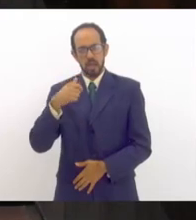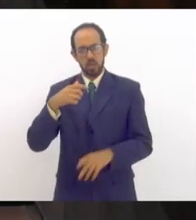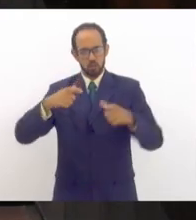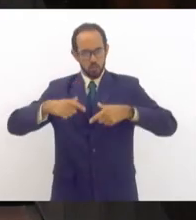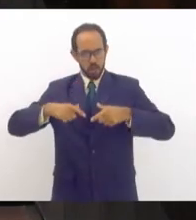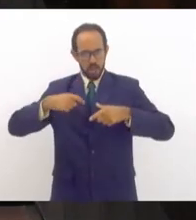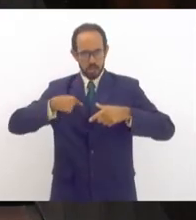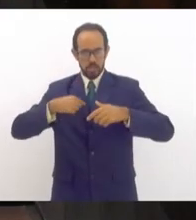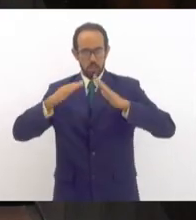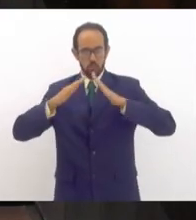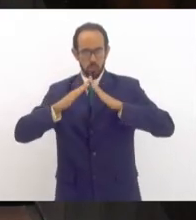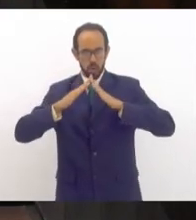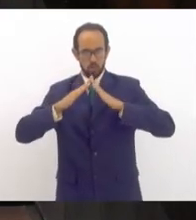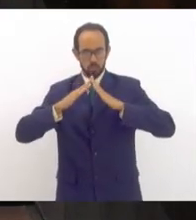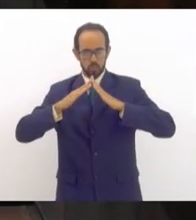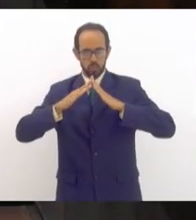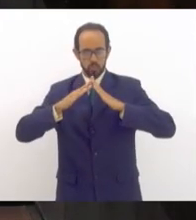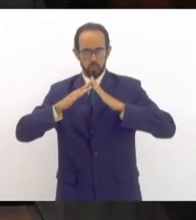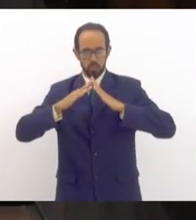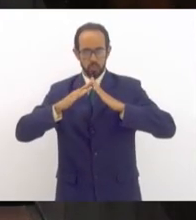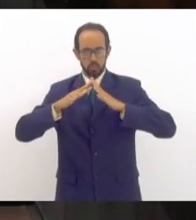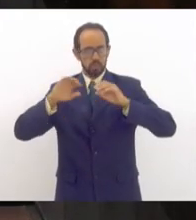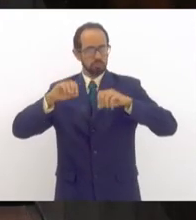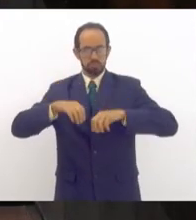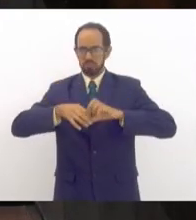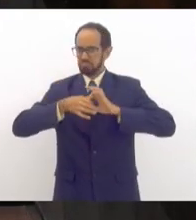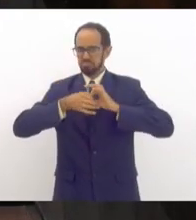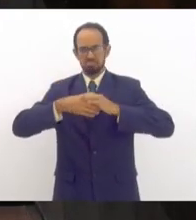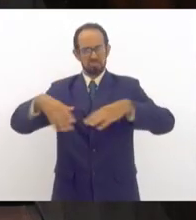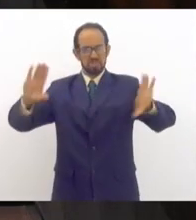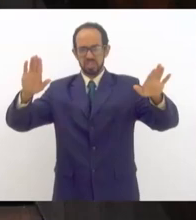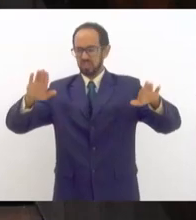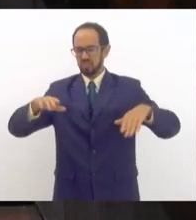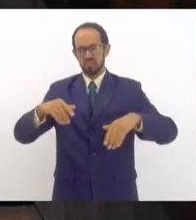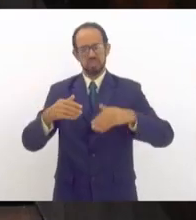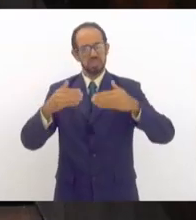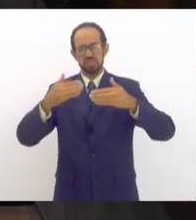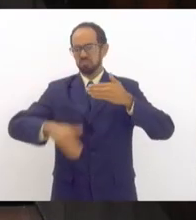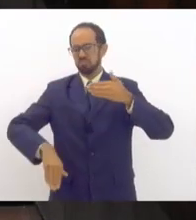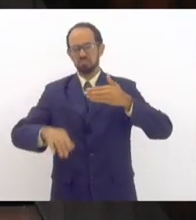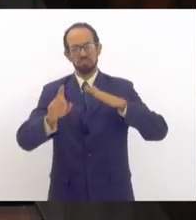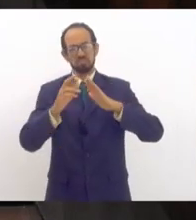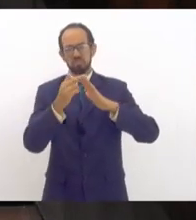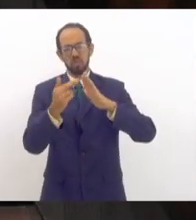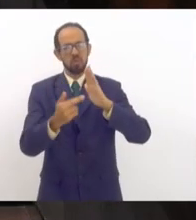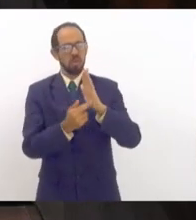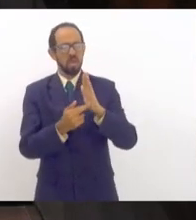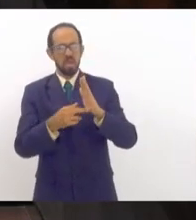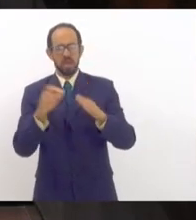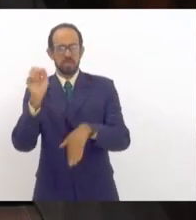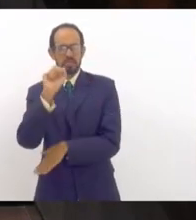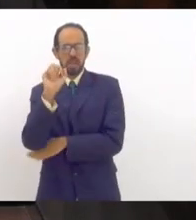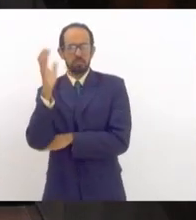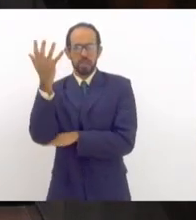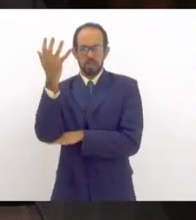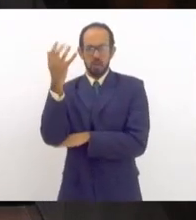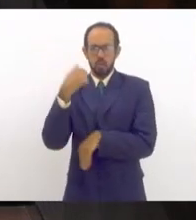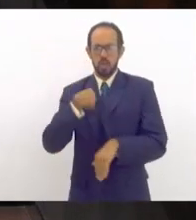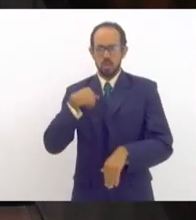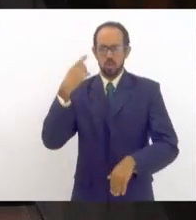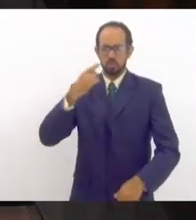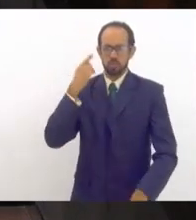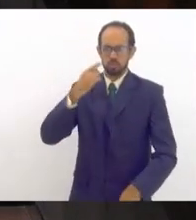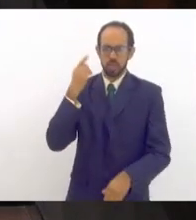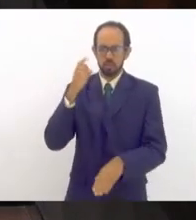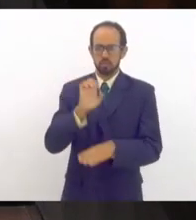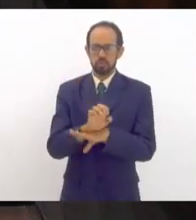Mangaratiba a céu aberto em desacordo por normas ambientais então eu como deputado estadual